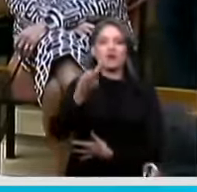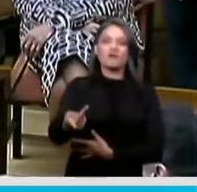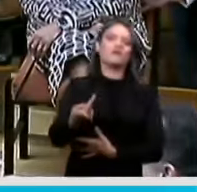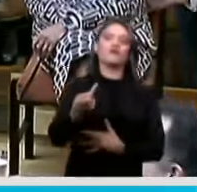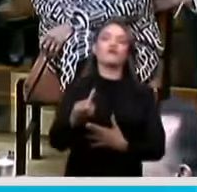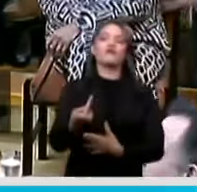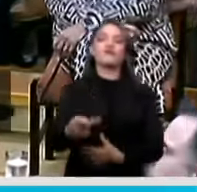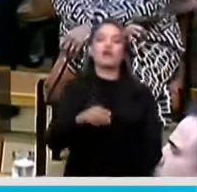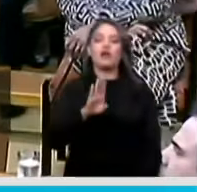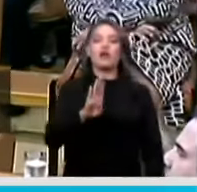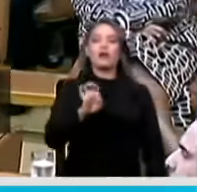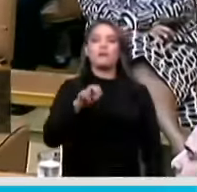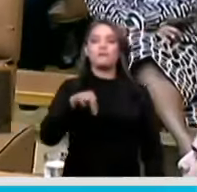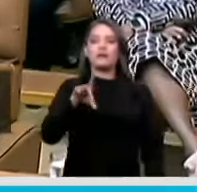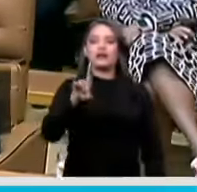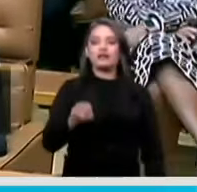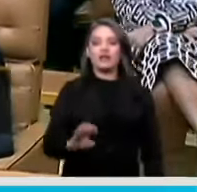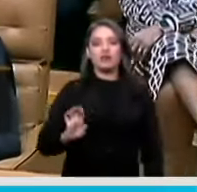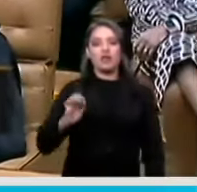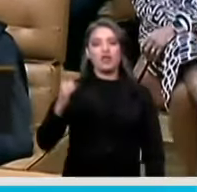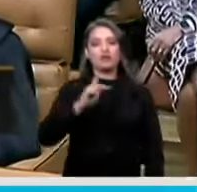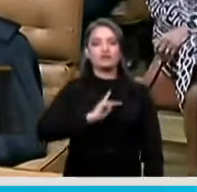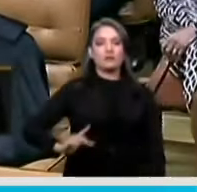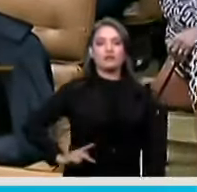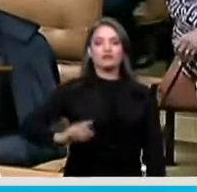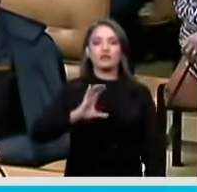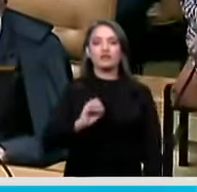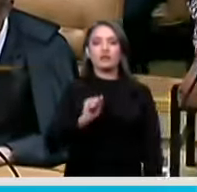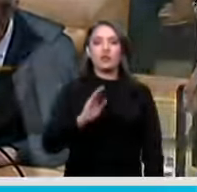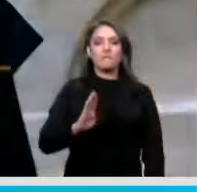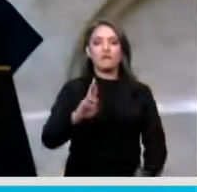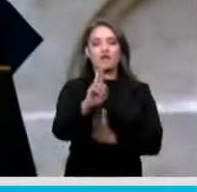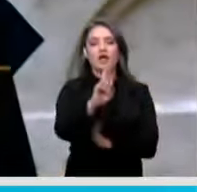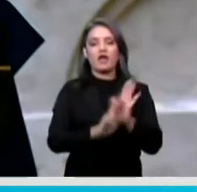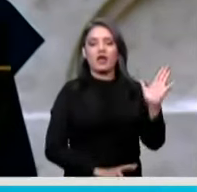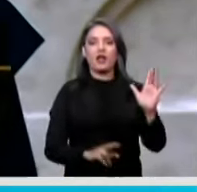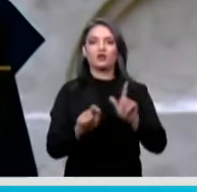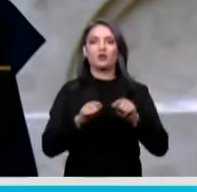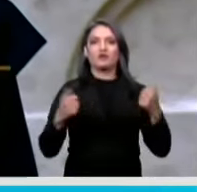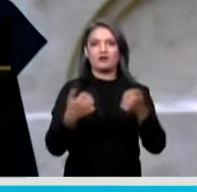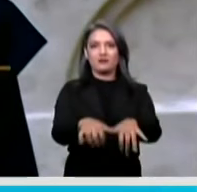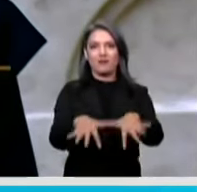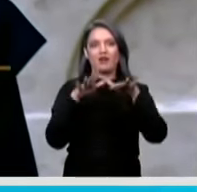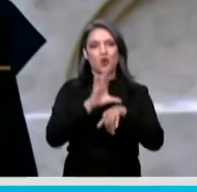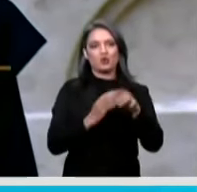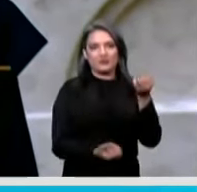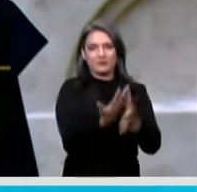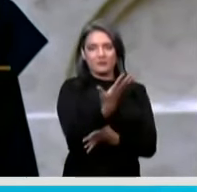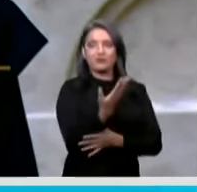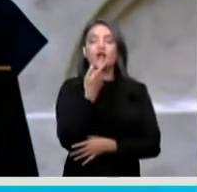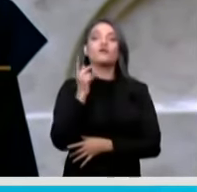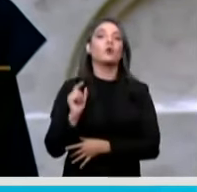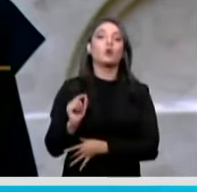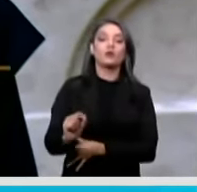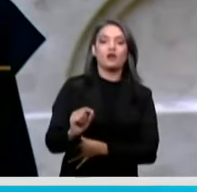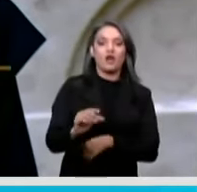né é as grandes democracias os países mais liberais não TM Justiça do Trabalho enfim Isso é coisa do Brasil e de outras republiquetas aí ao redor